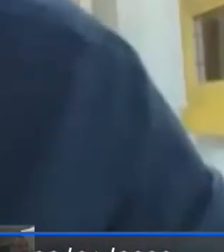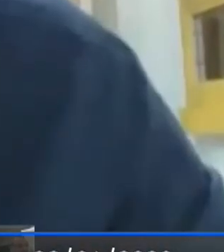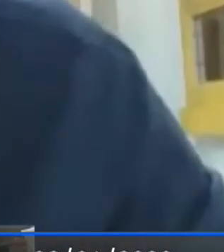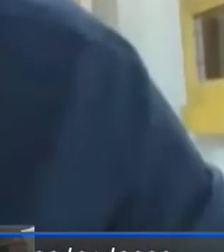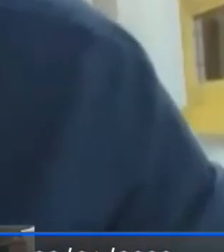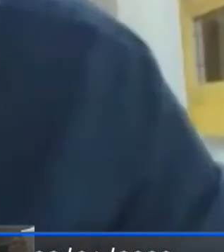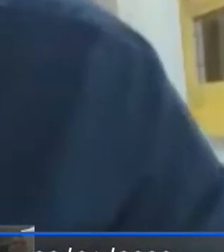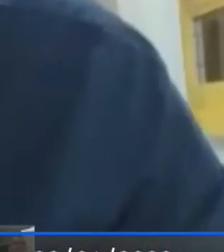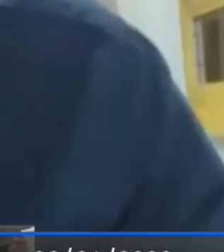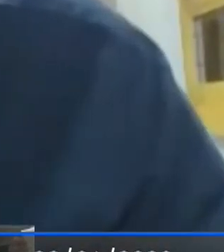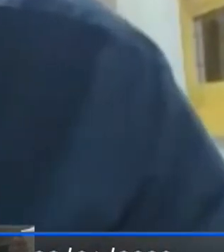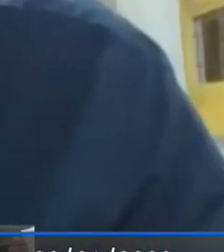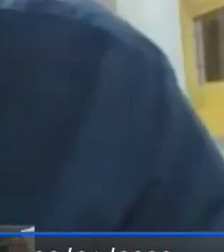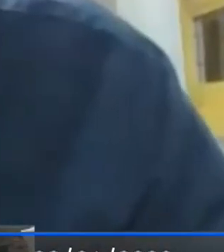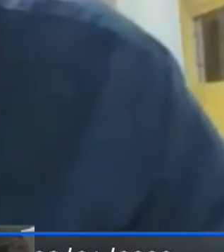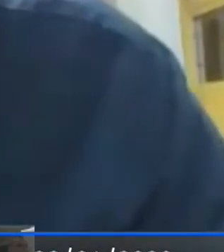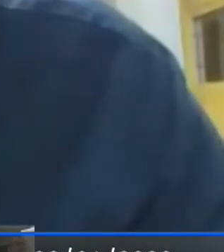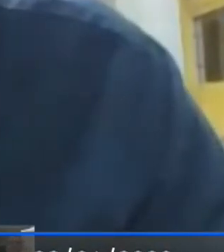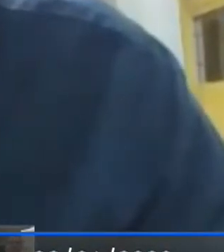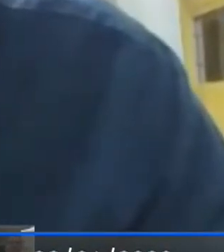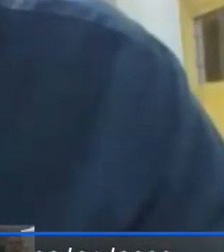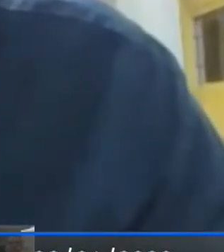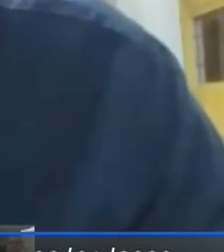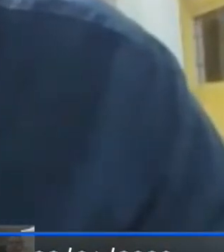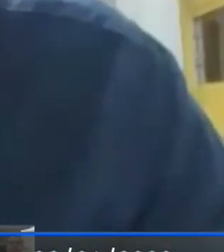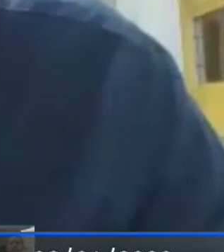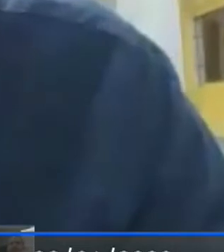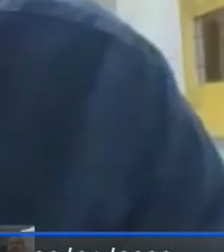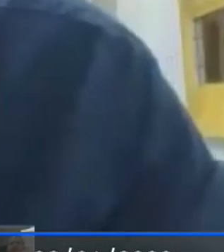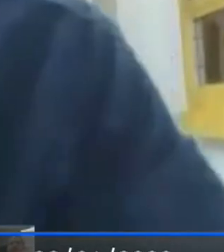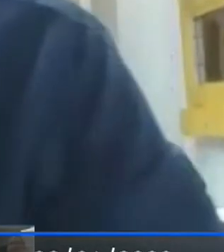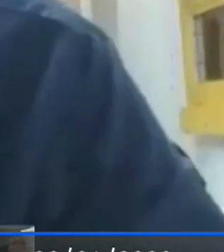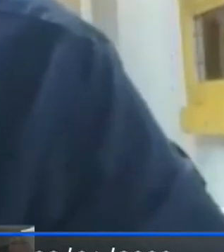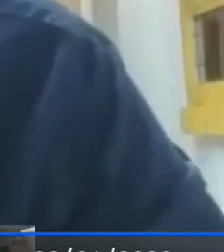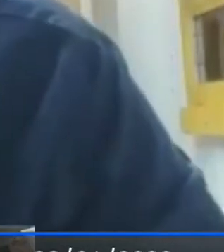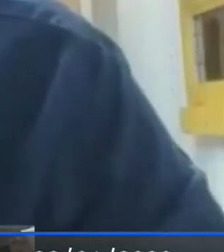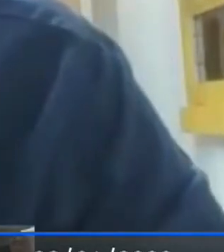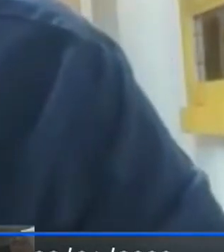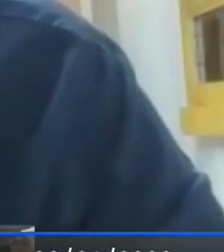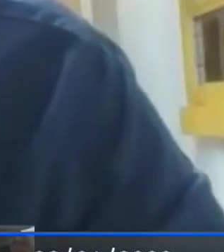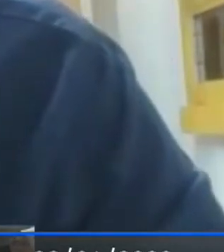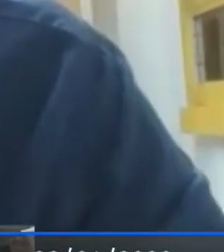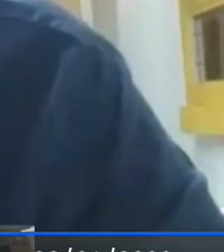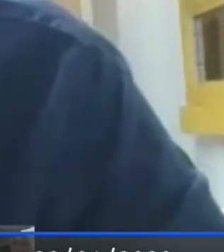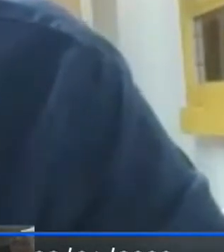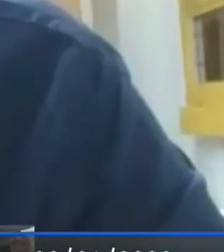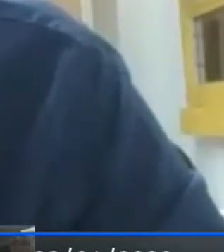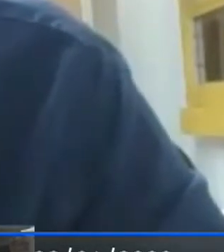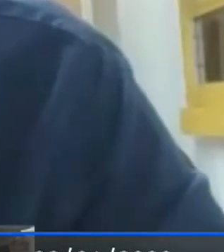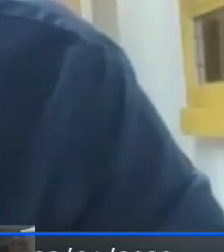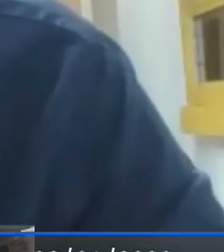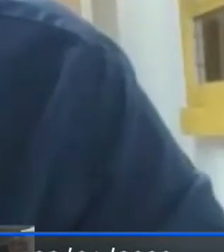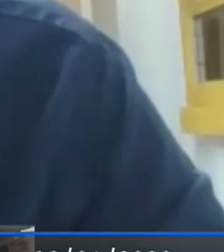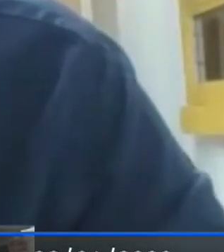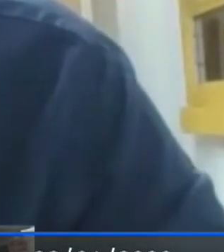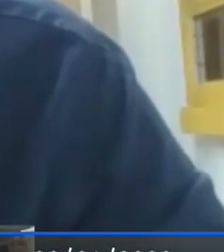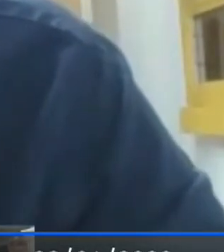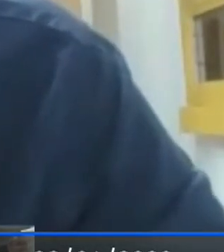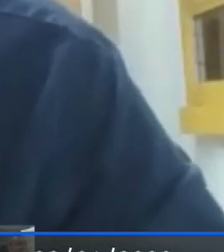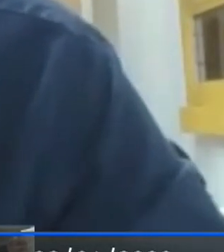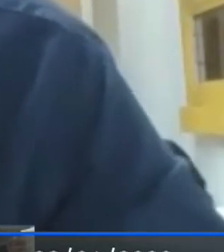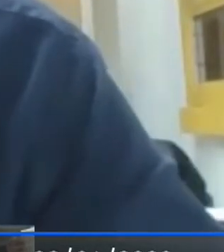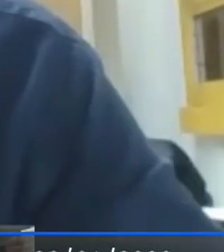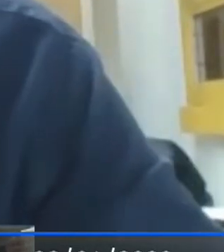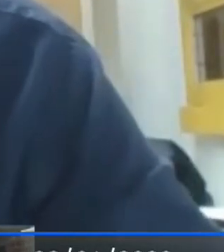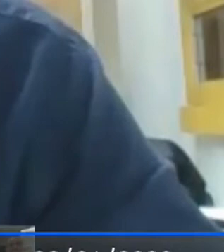que fica? Então tem que ter também todas as entidades públicas toda essa responsabilidade, e aí nós queremos até dividir. Então nós defendemos que